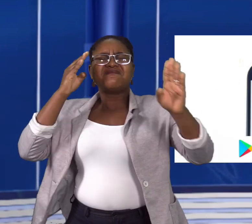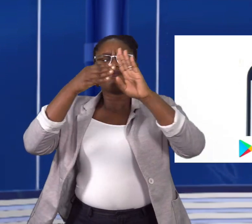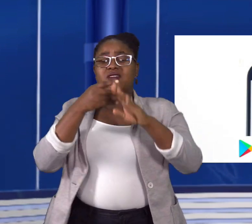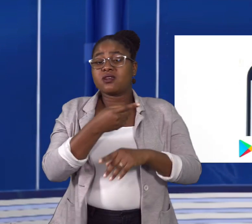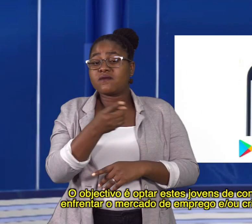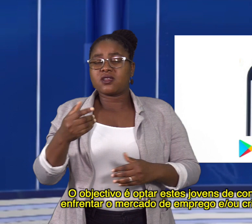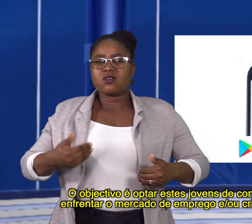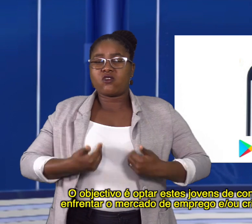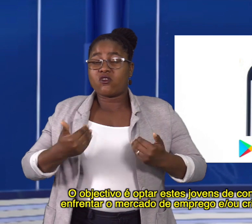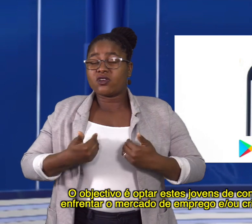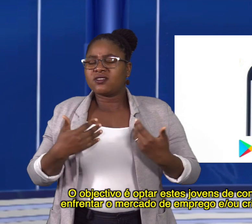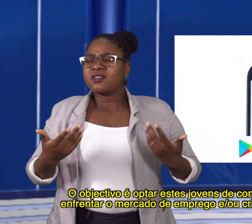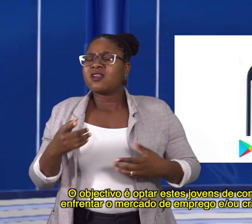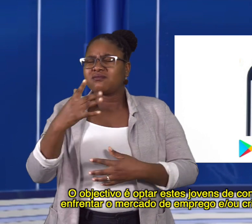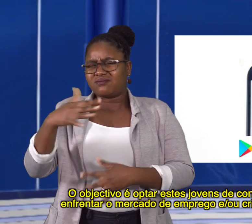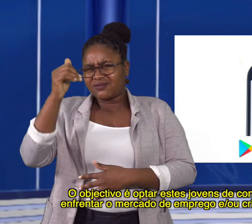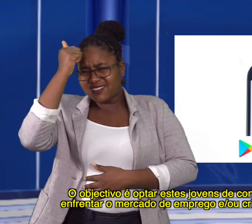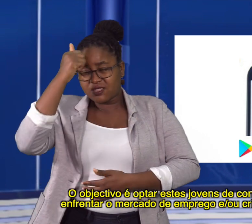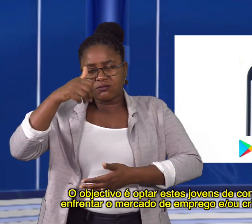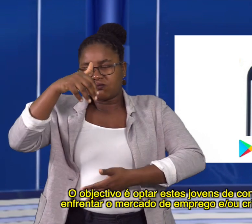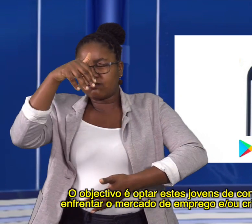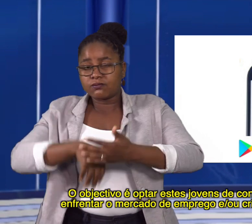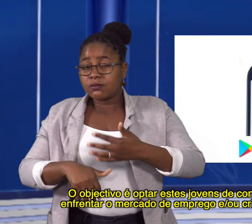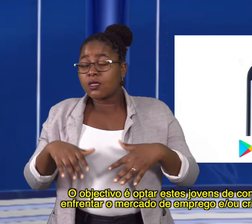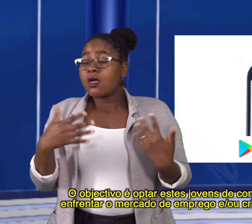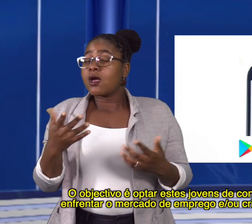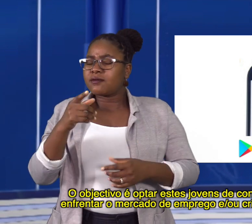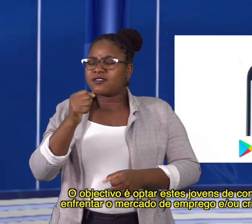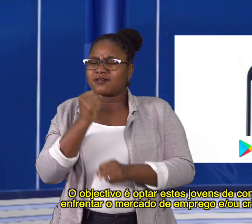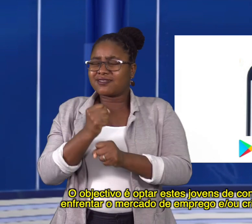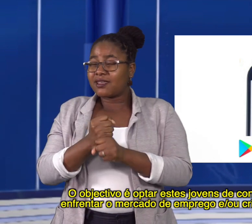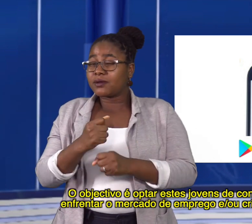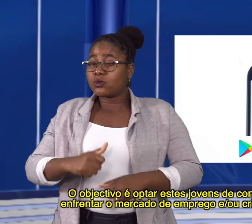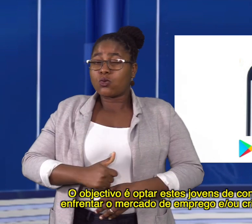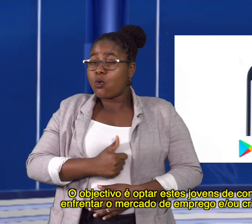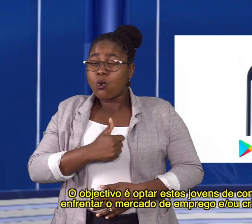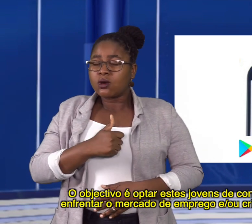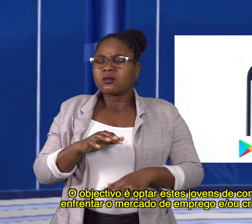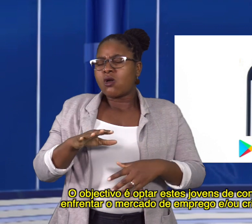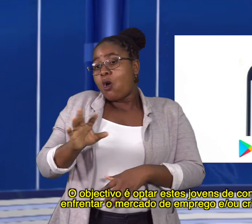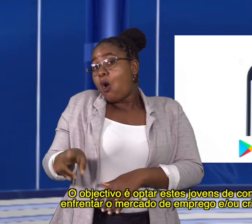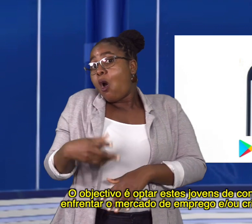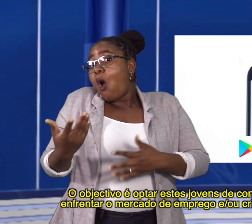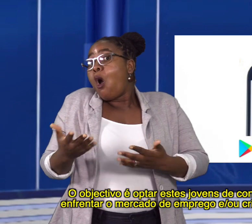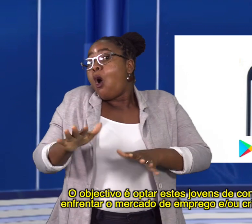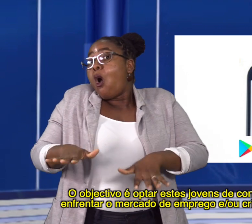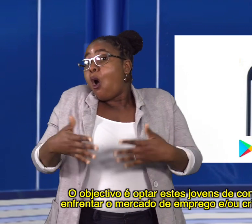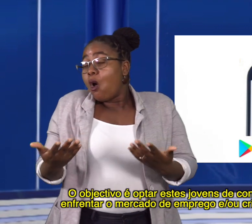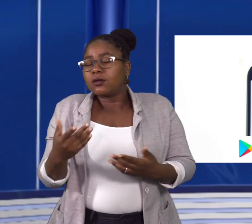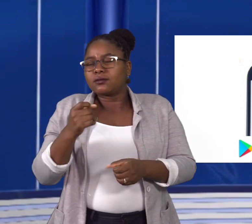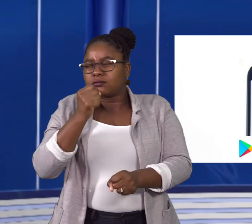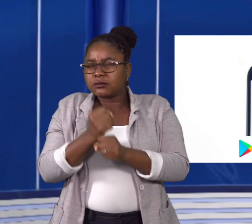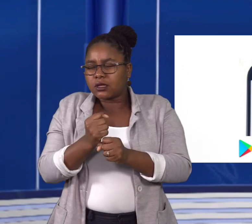O objetivo é dotar estes jovens de conhecimento para enfrentar o mercado de emprego e ou criar